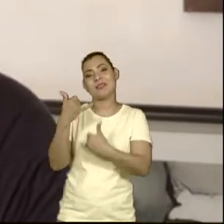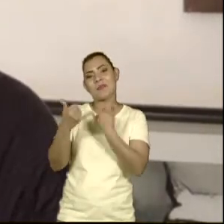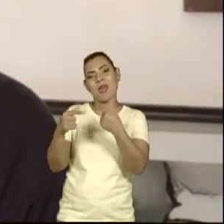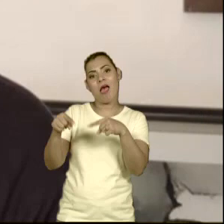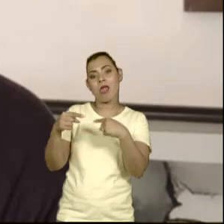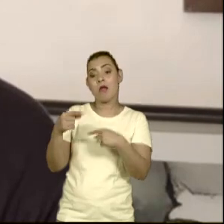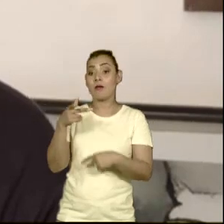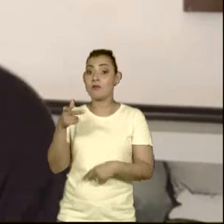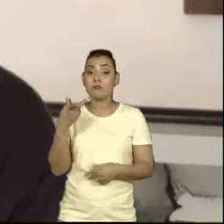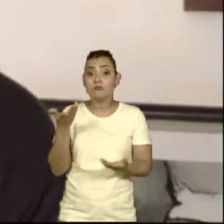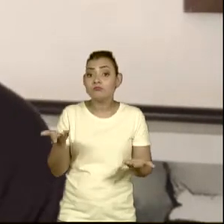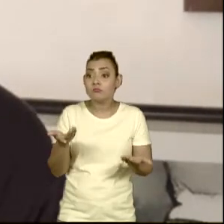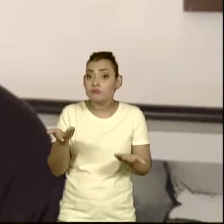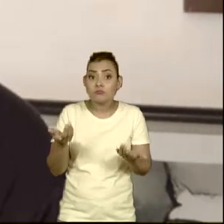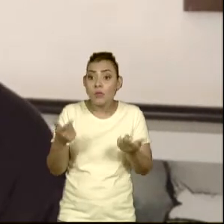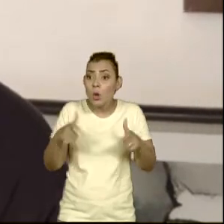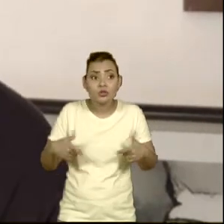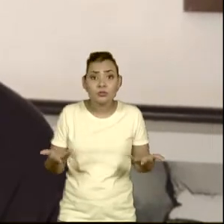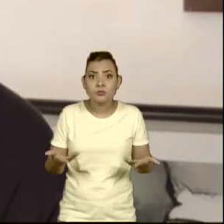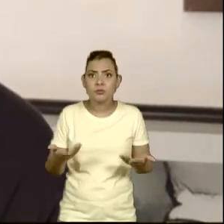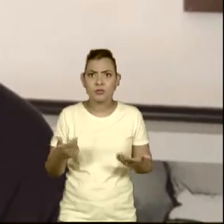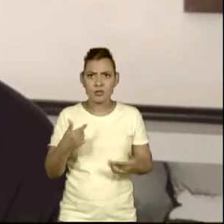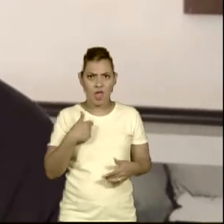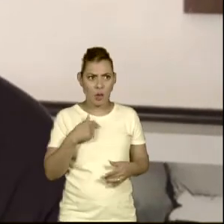brincando comigo, falou, cadê você? Eu falei,